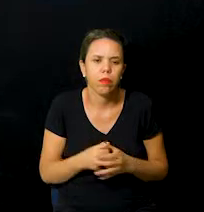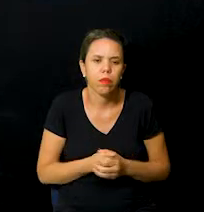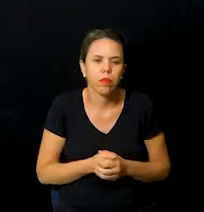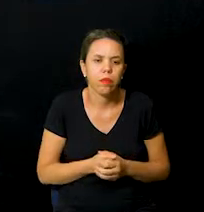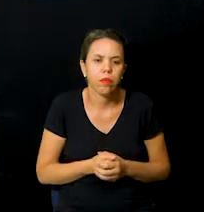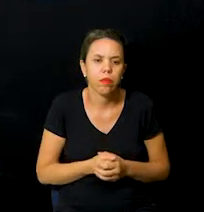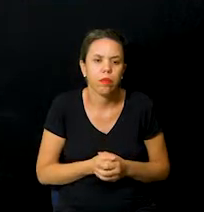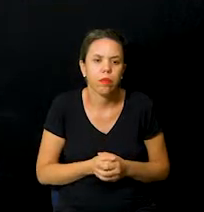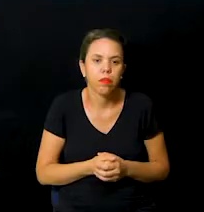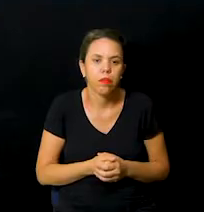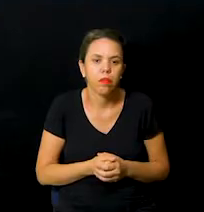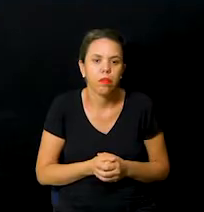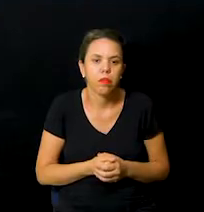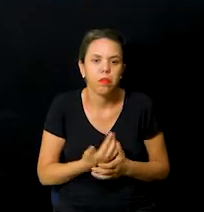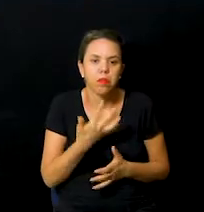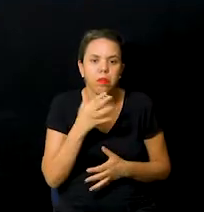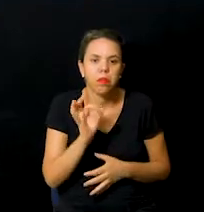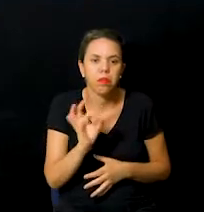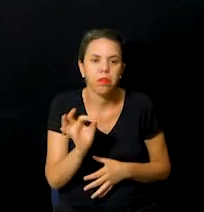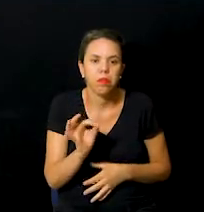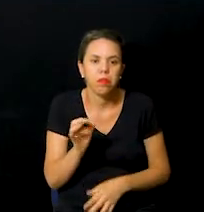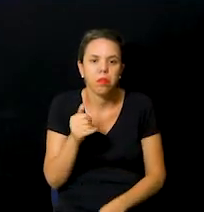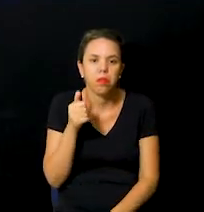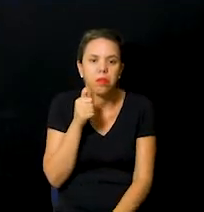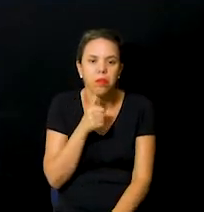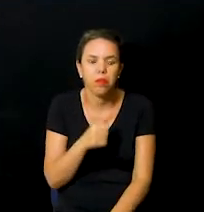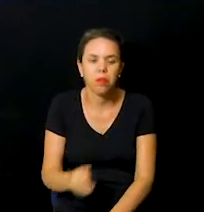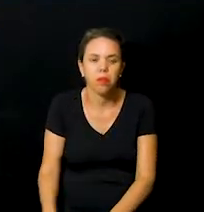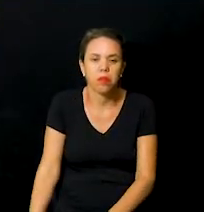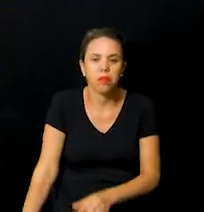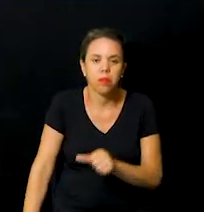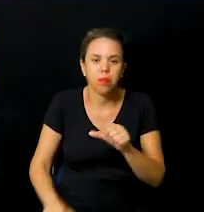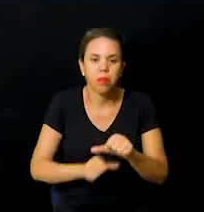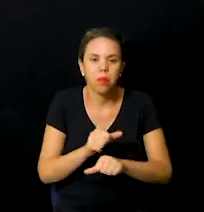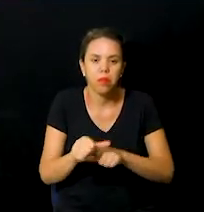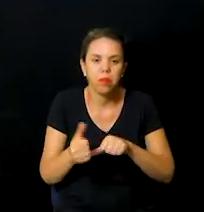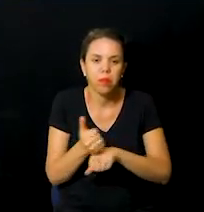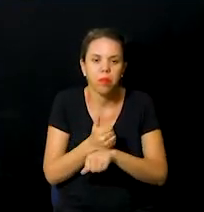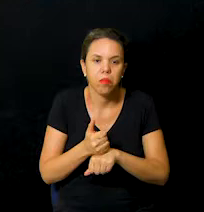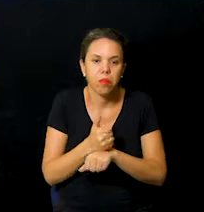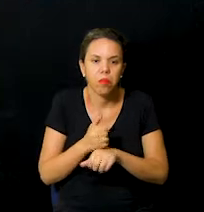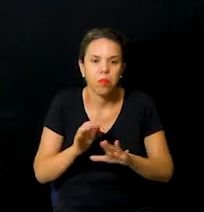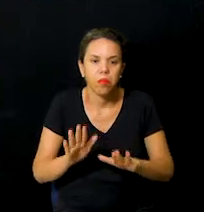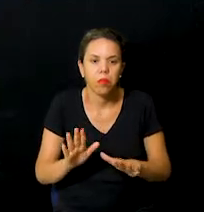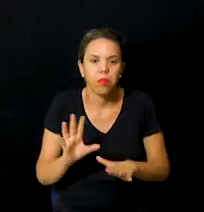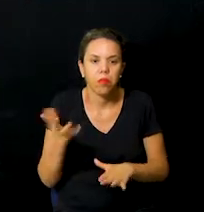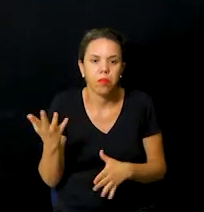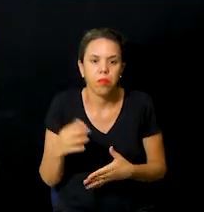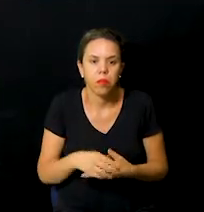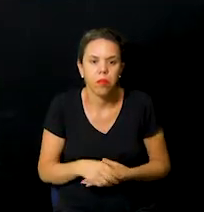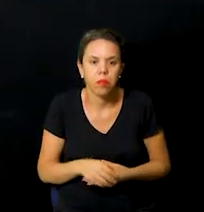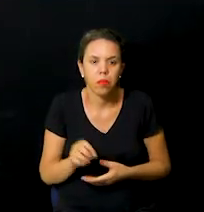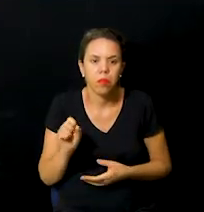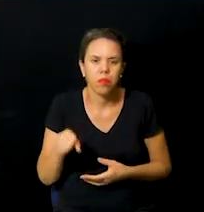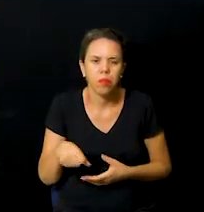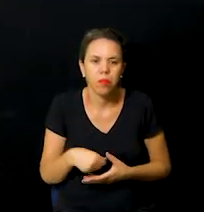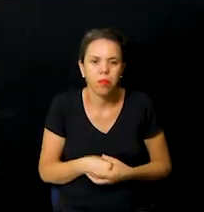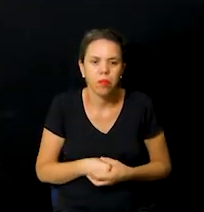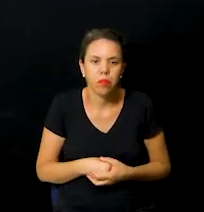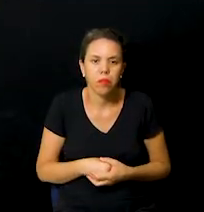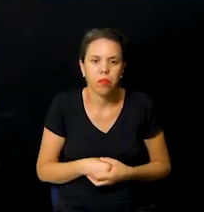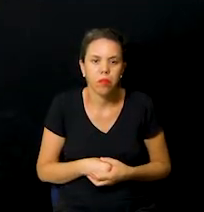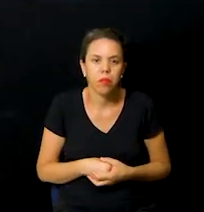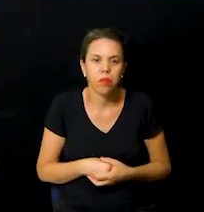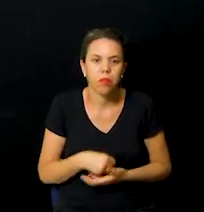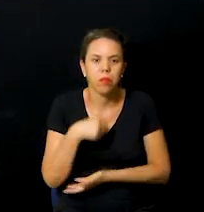já empreende, eu desconheço muito dessas, né, dessas transições de carreira. Porém, o que acontece,